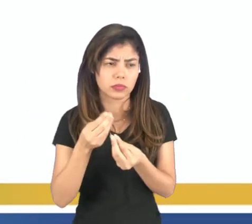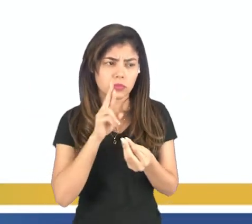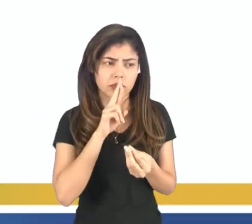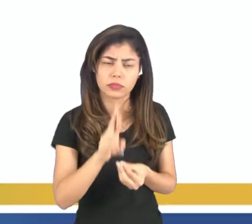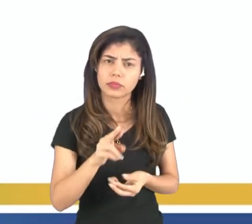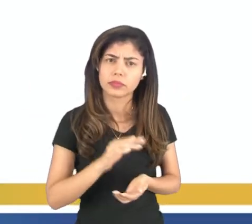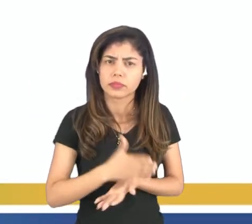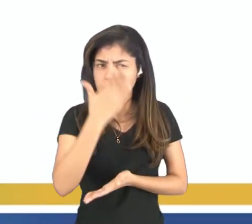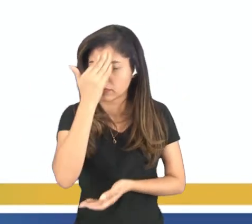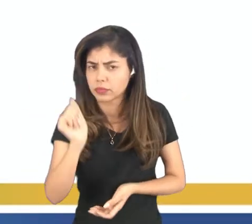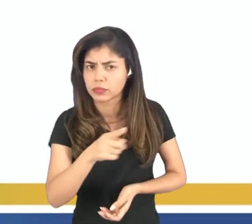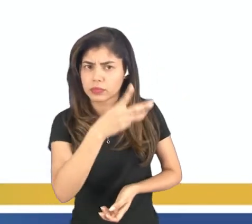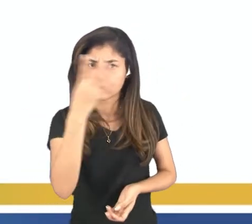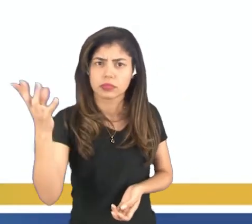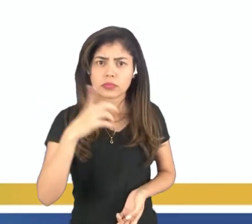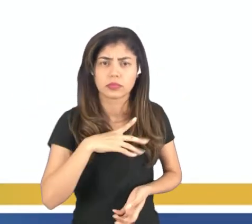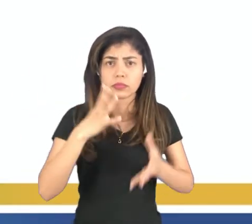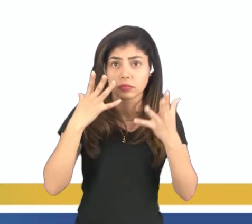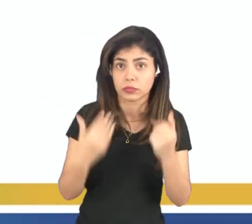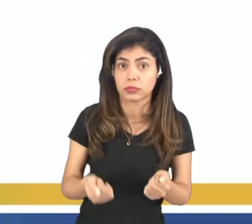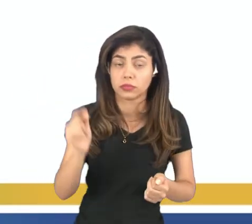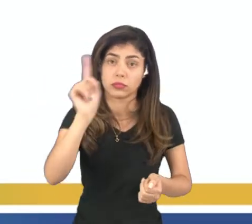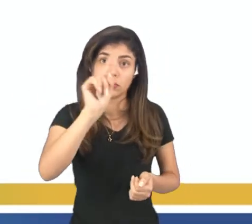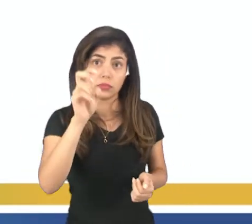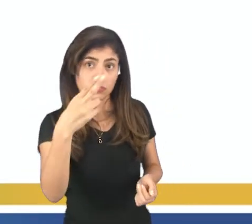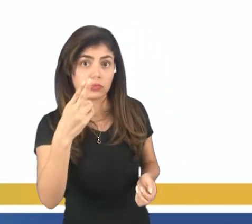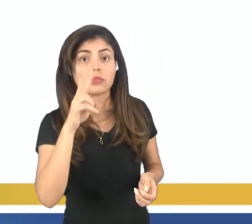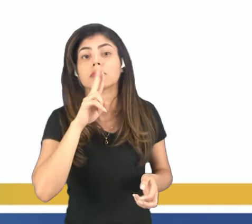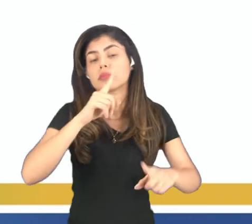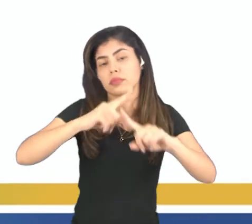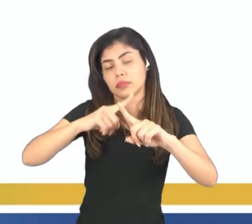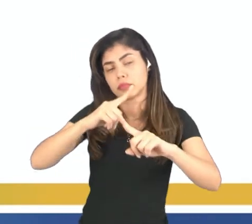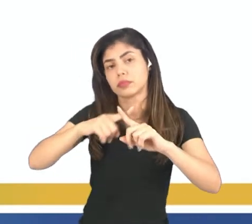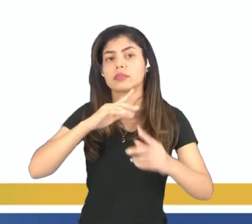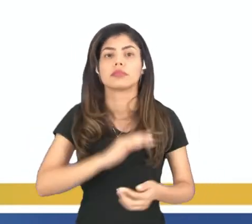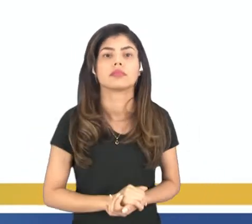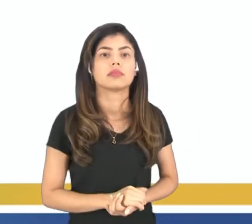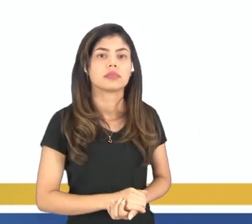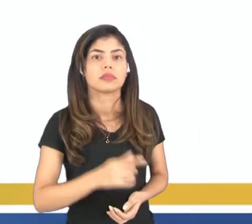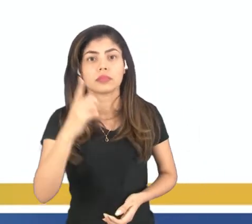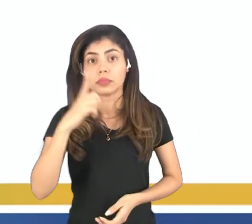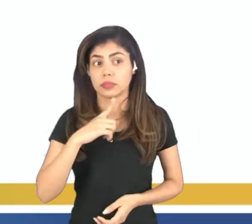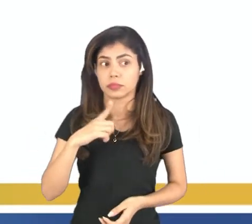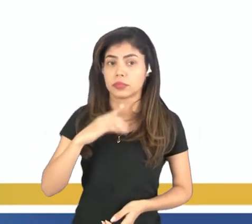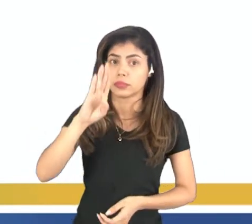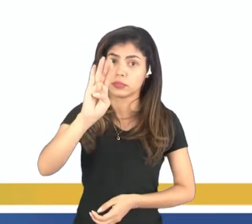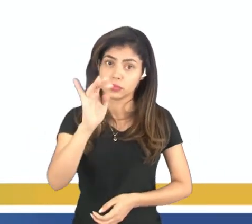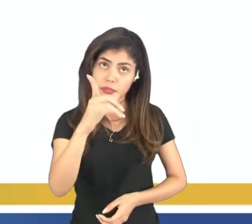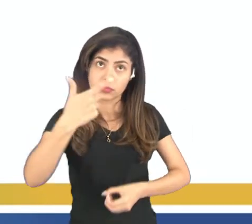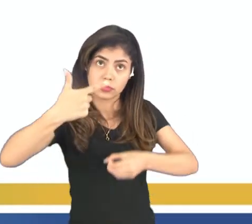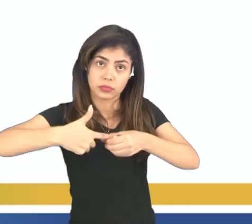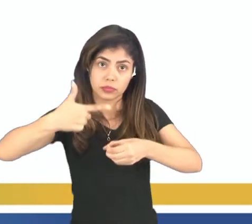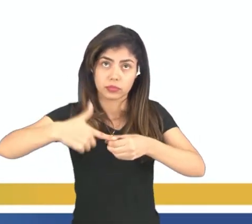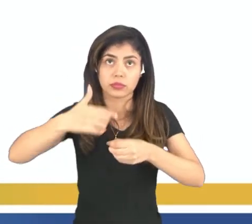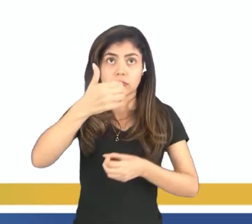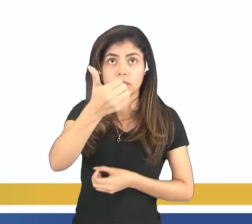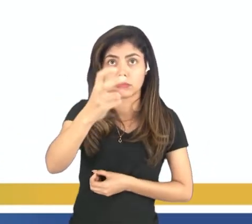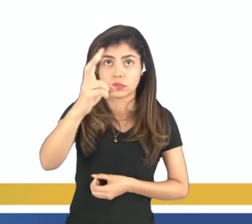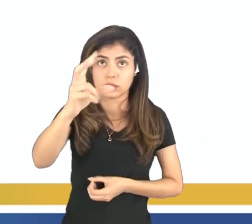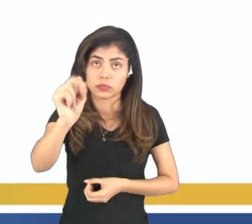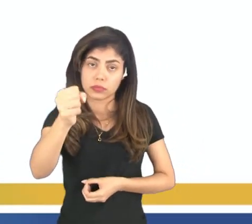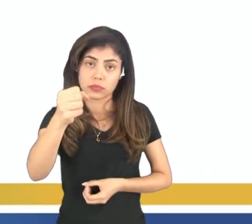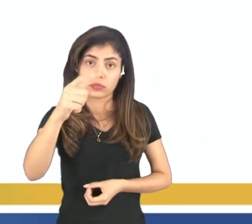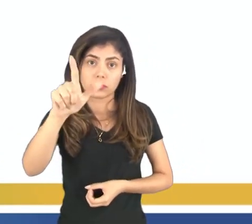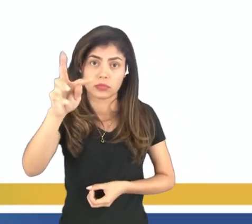isso pessoal para saber quanto ele ser acertou ou não a gente vai ter que fazer essa multiplicação então foi abastecido 58l e